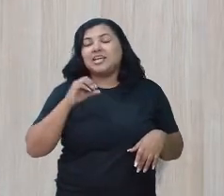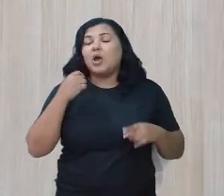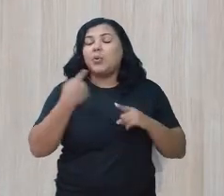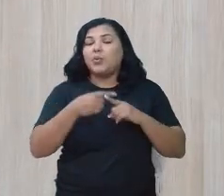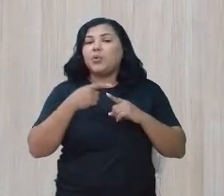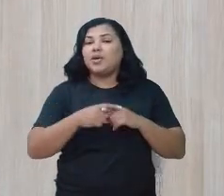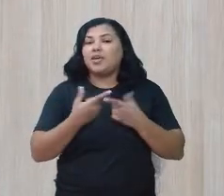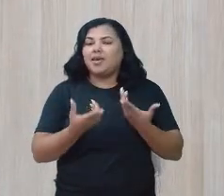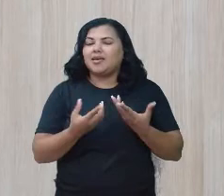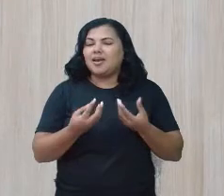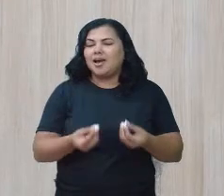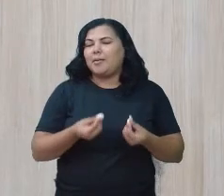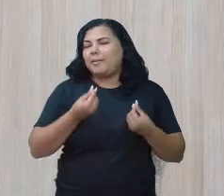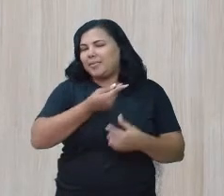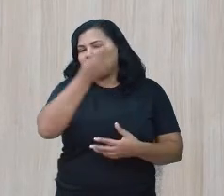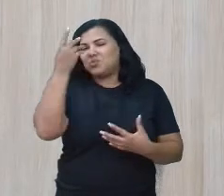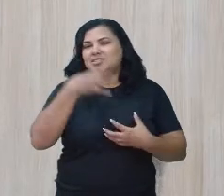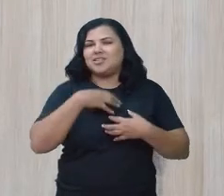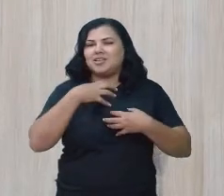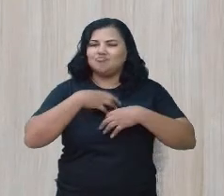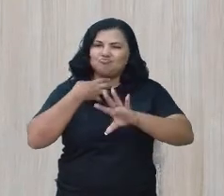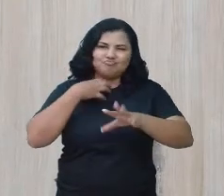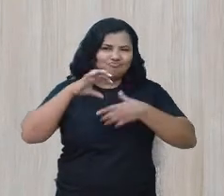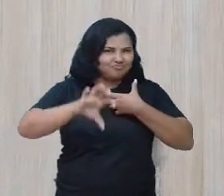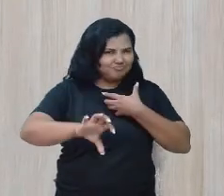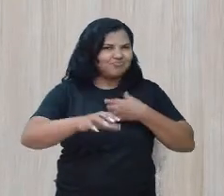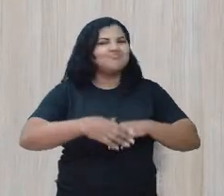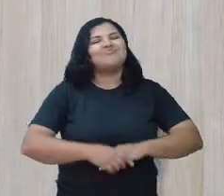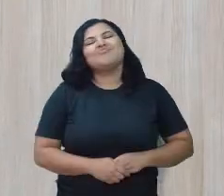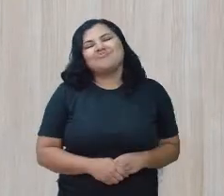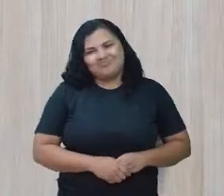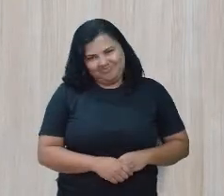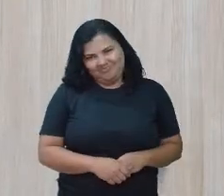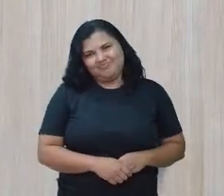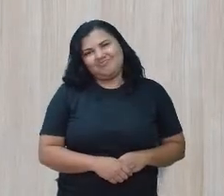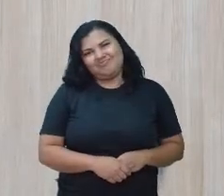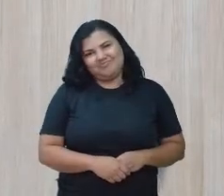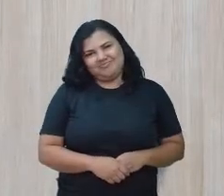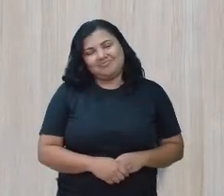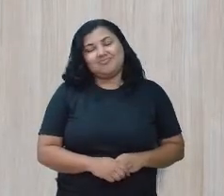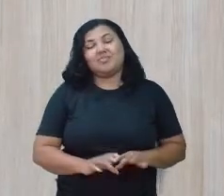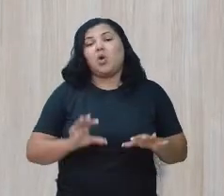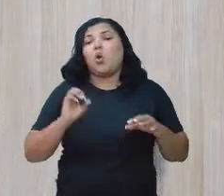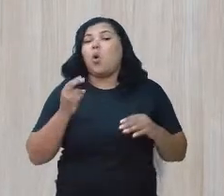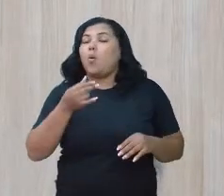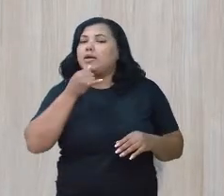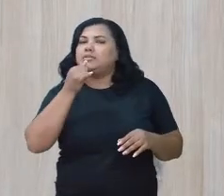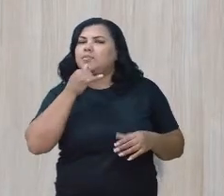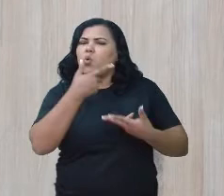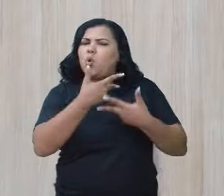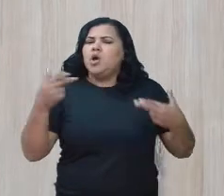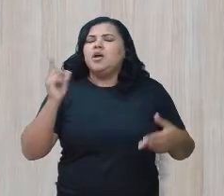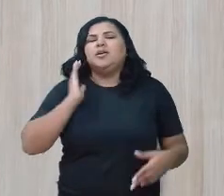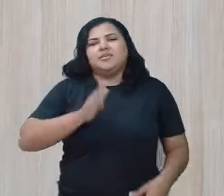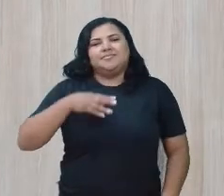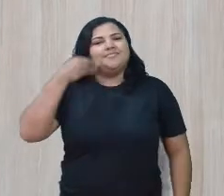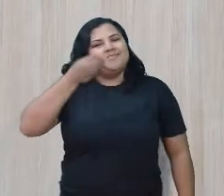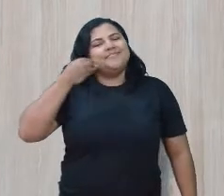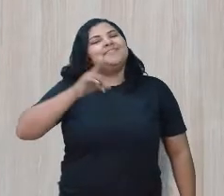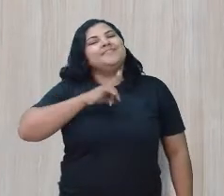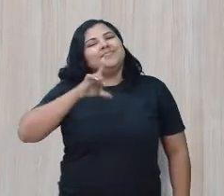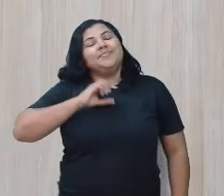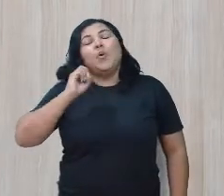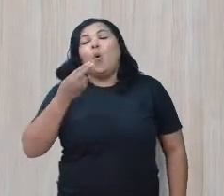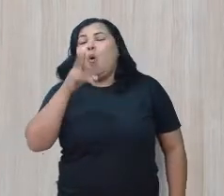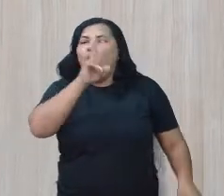vem, né, forte quando a gente se identifica com aquela situação de algum jeito. Ou por algo que a gente já viveu, ou algo que a gente